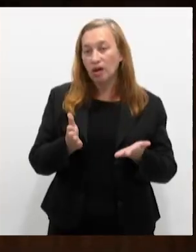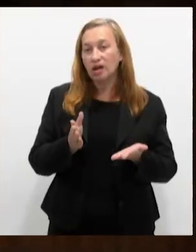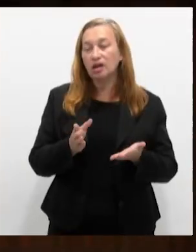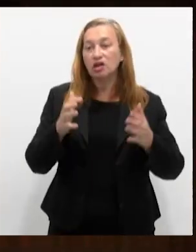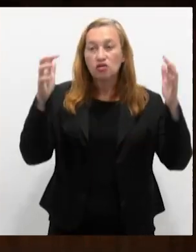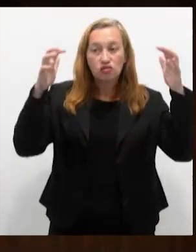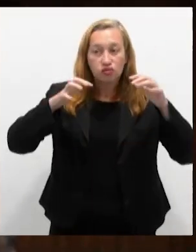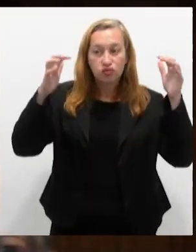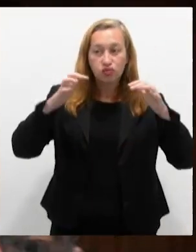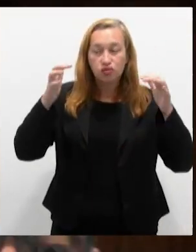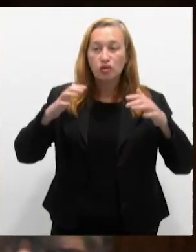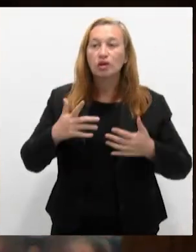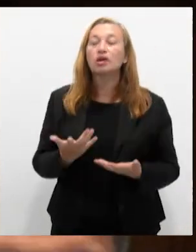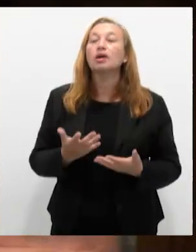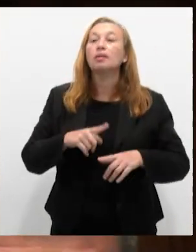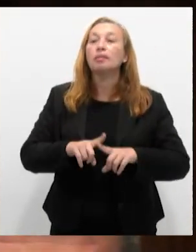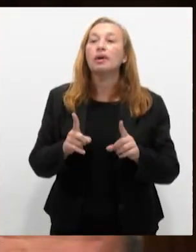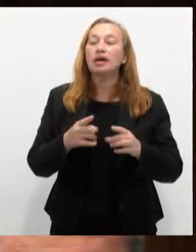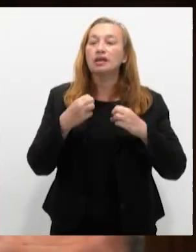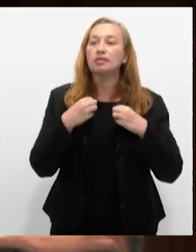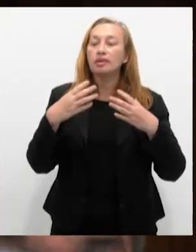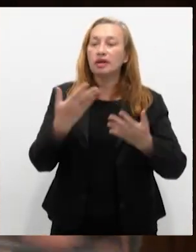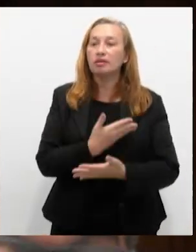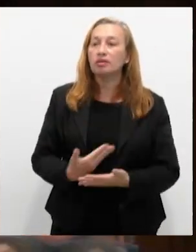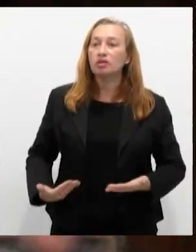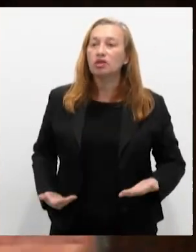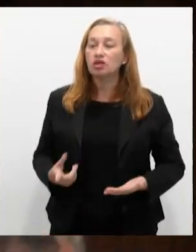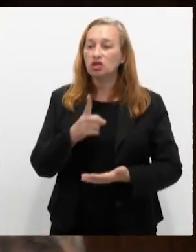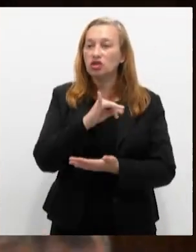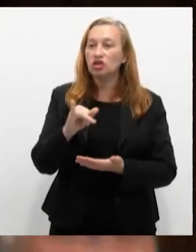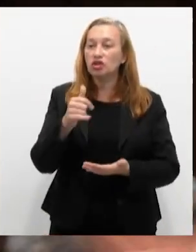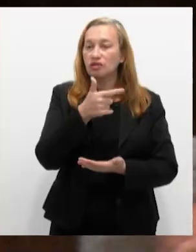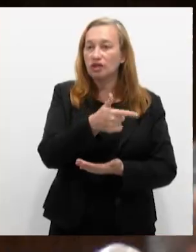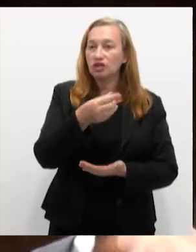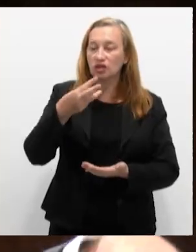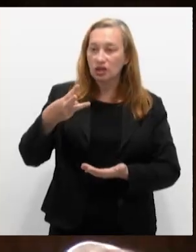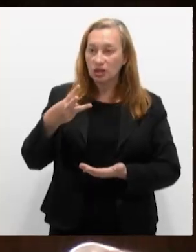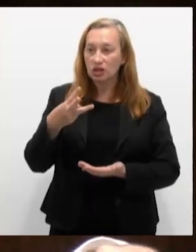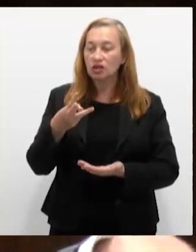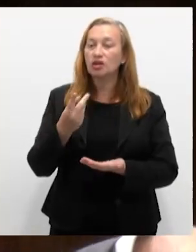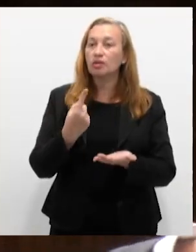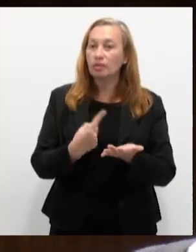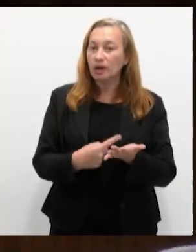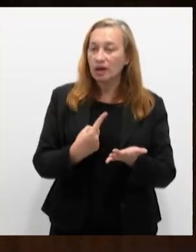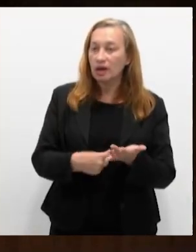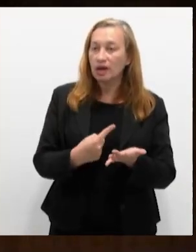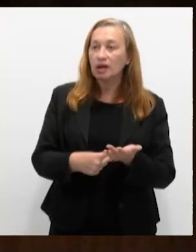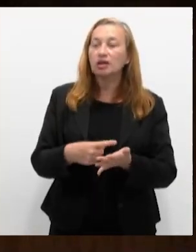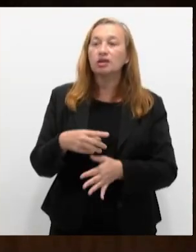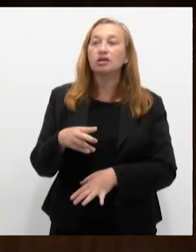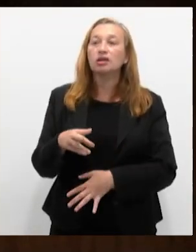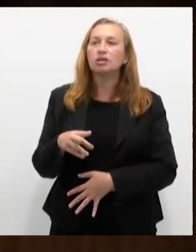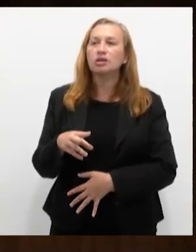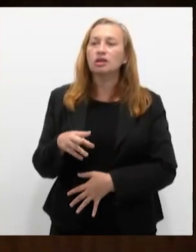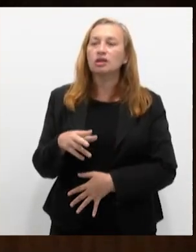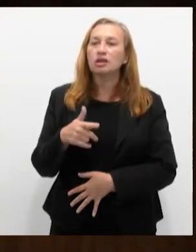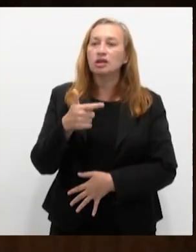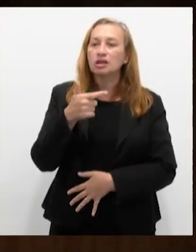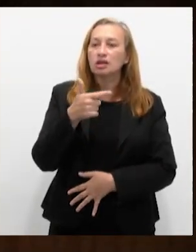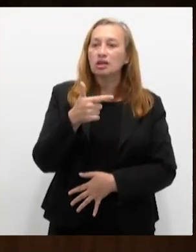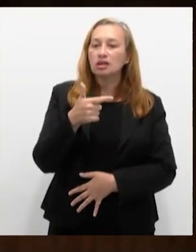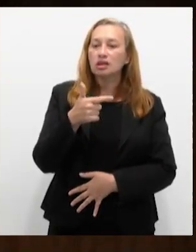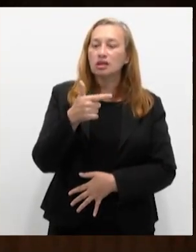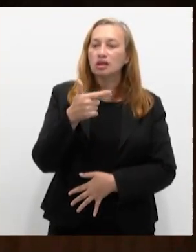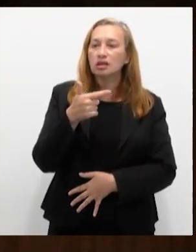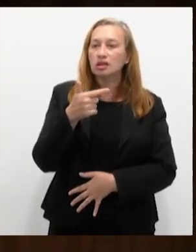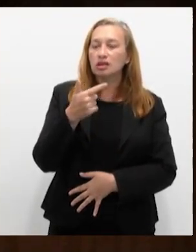a audiência para o dia 23. Para o dia 23, que é uma segunda-feira de tarde. Espero que